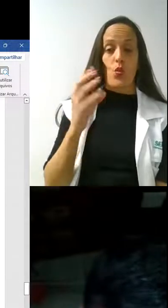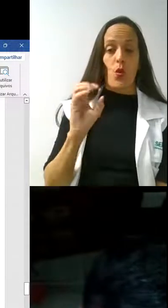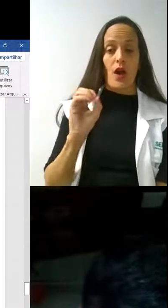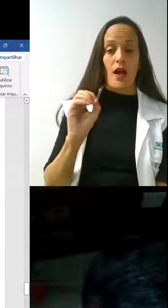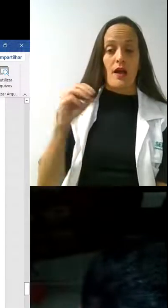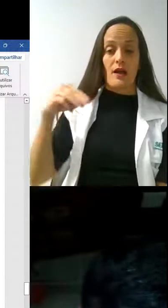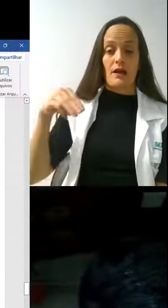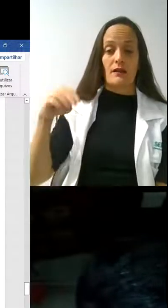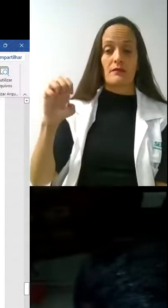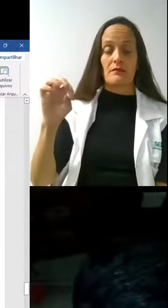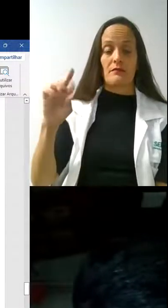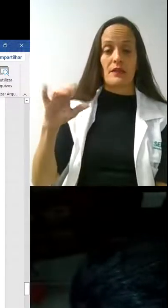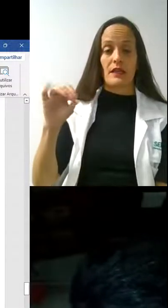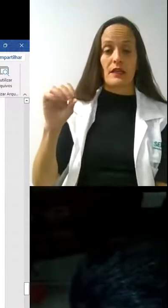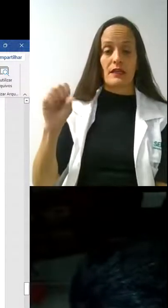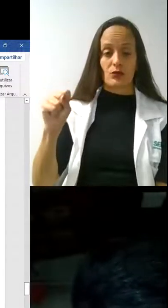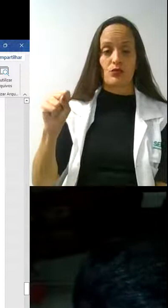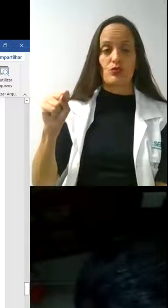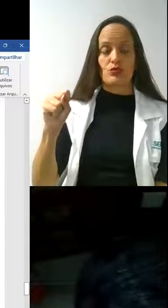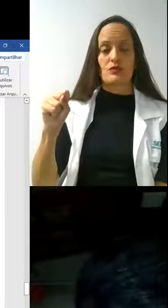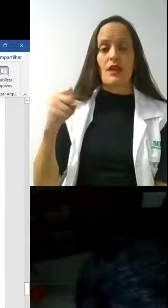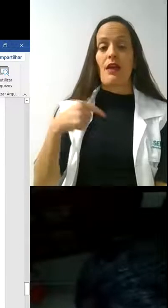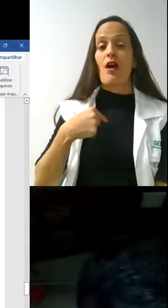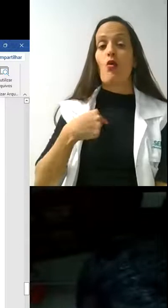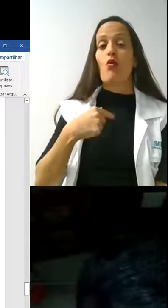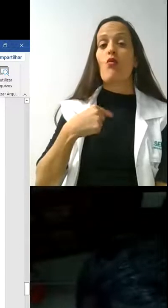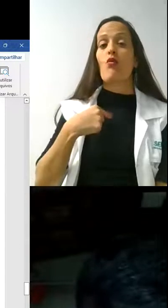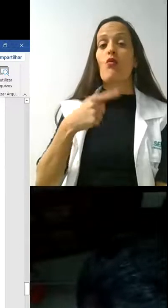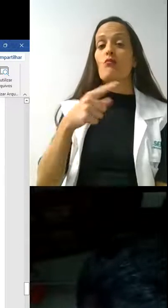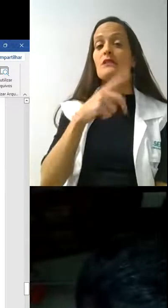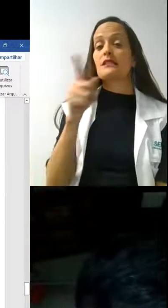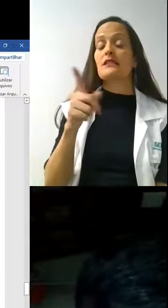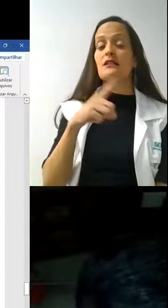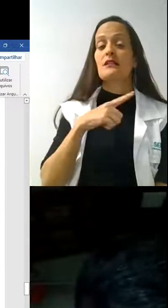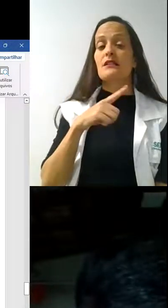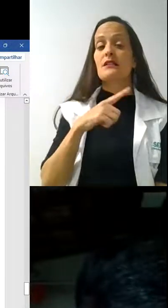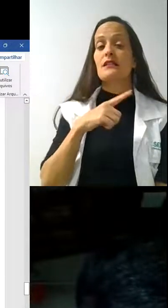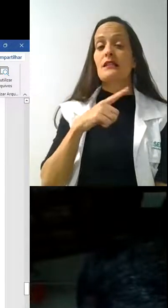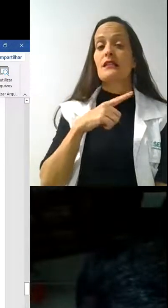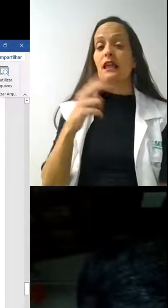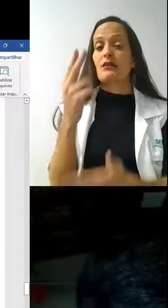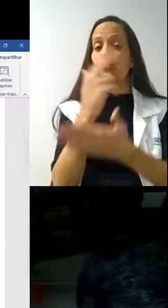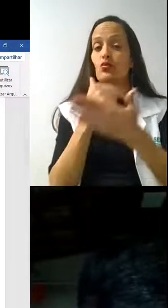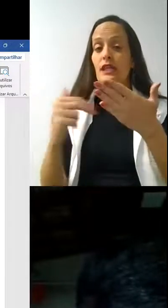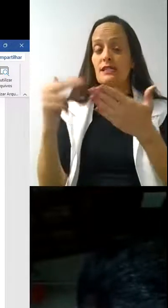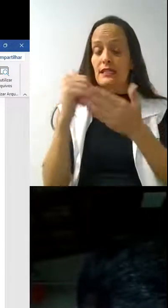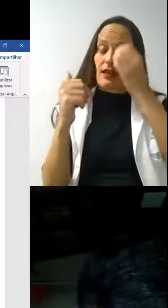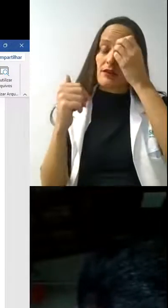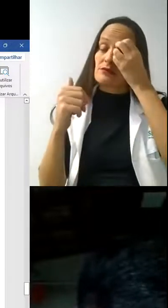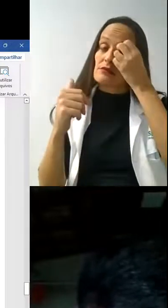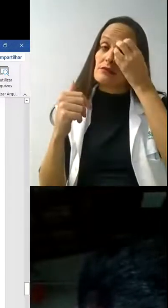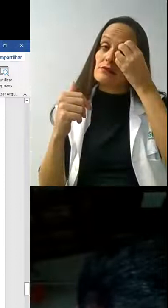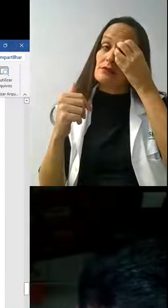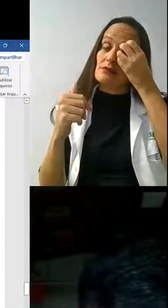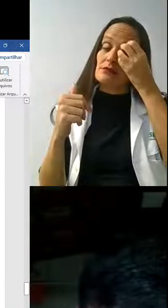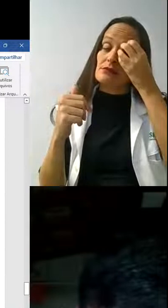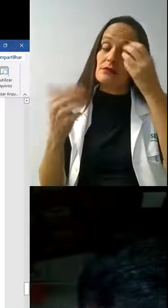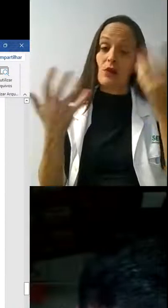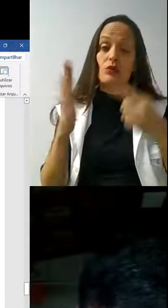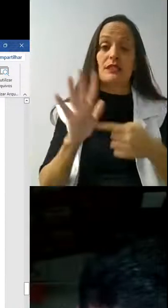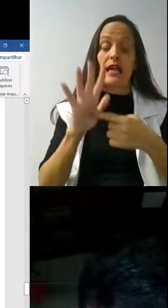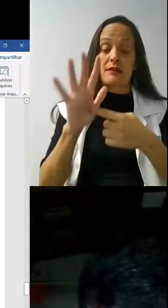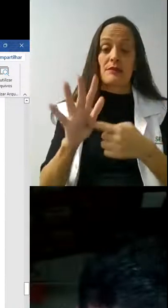na escala de 1 para 200, o valor que eu vou ter é 0,2 metros. No desenho, caso eu for representar o desenho, eu